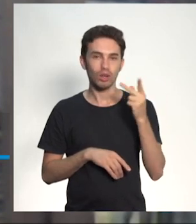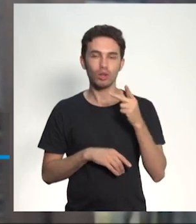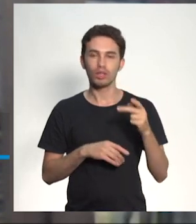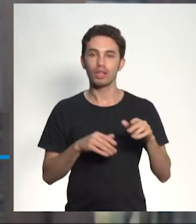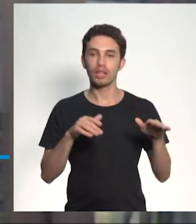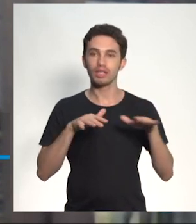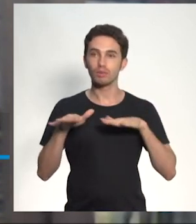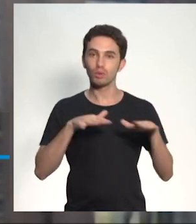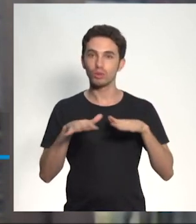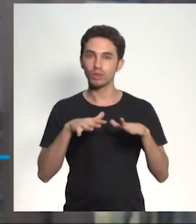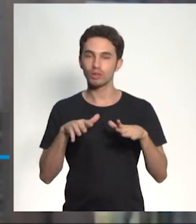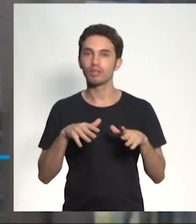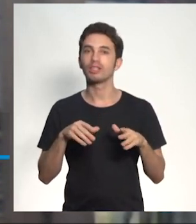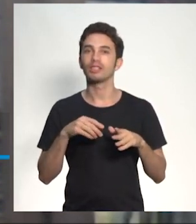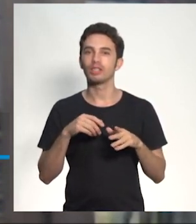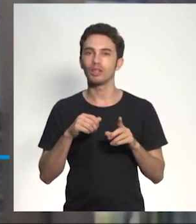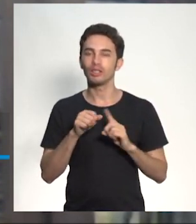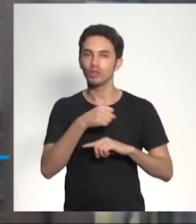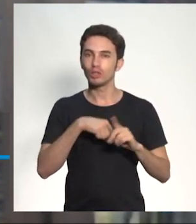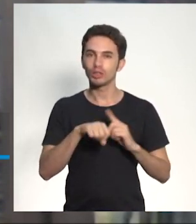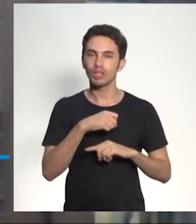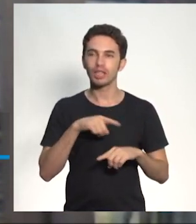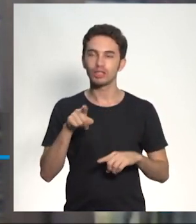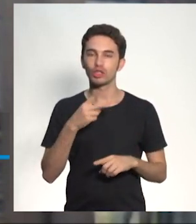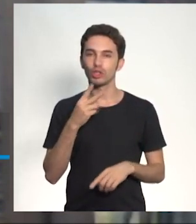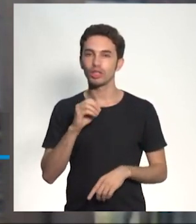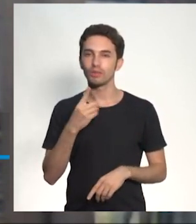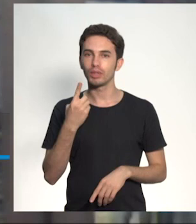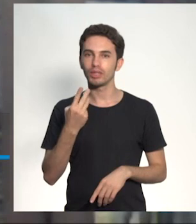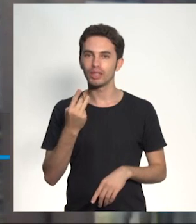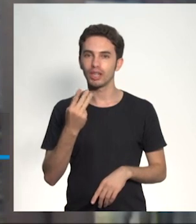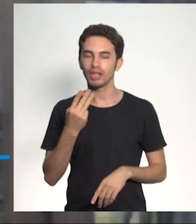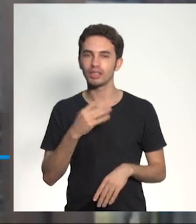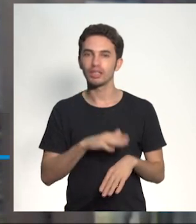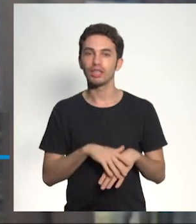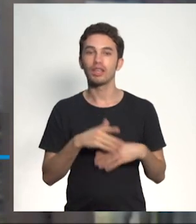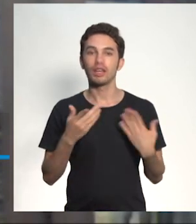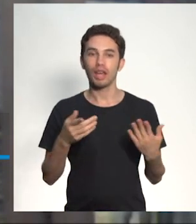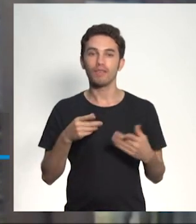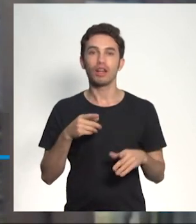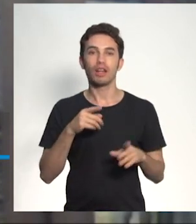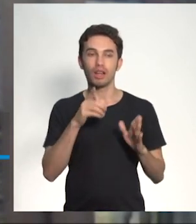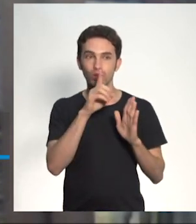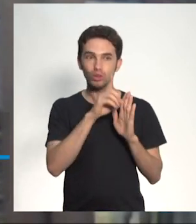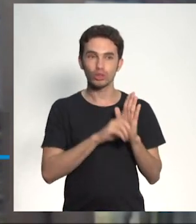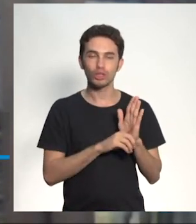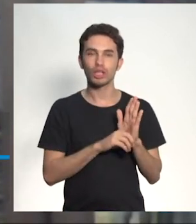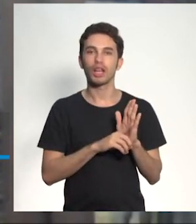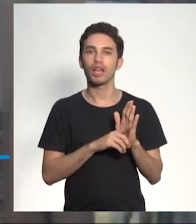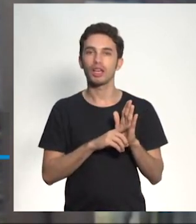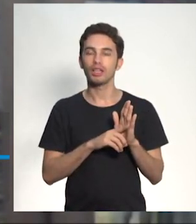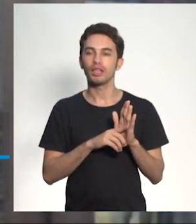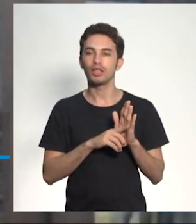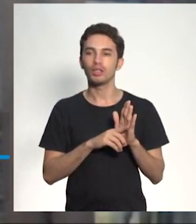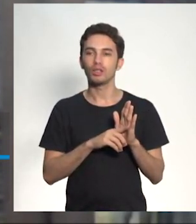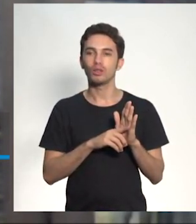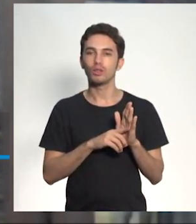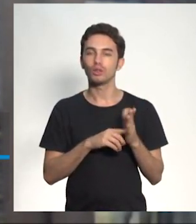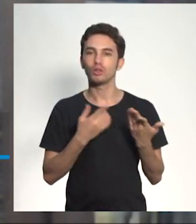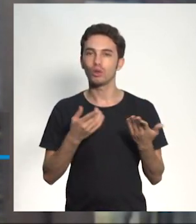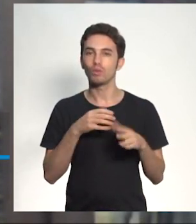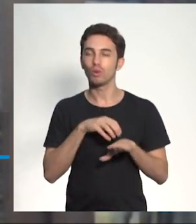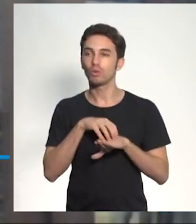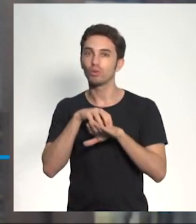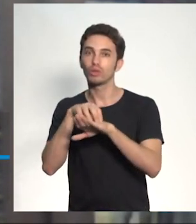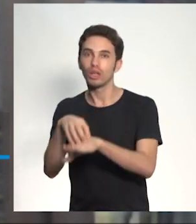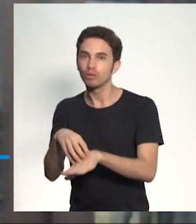2013, nos lembram muito bem sobre os nossos direitos sociais, as lutas pelo transporte, não é, professor